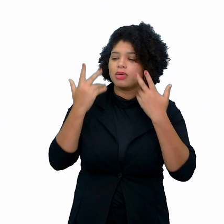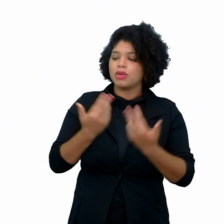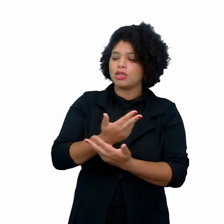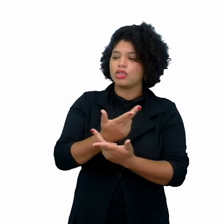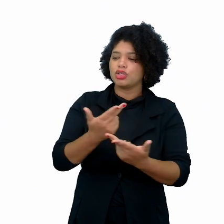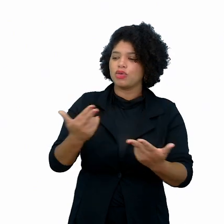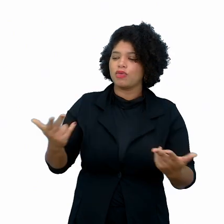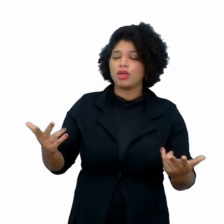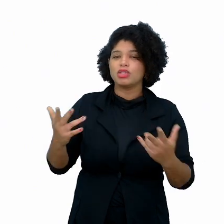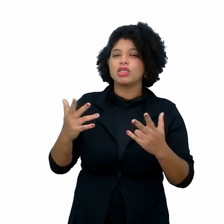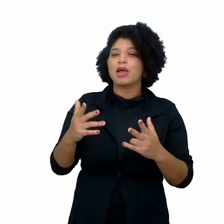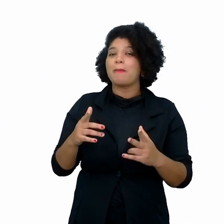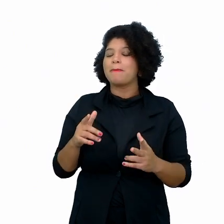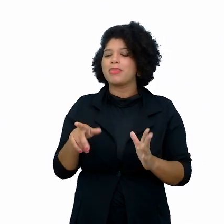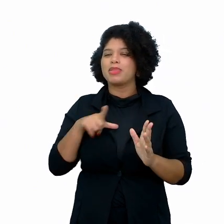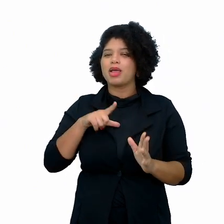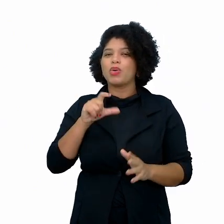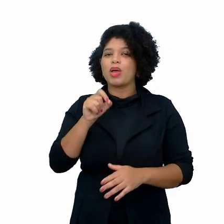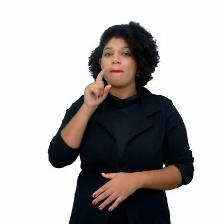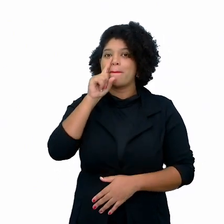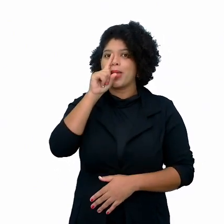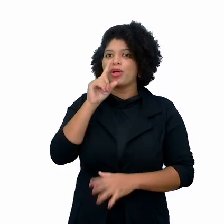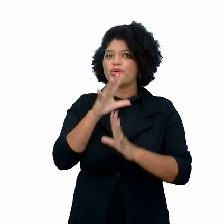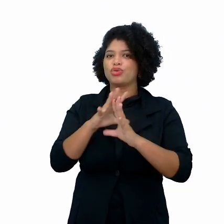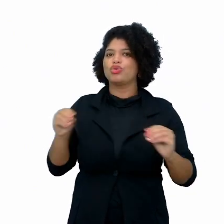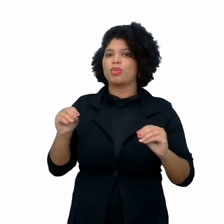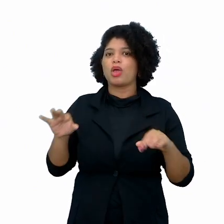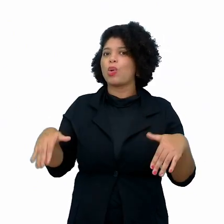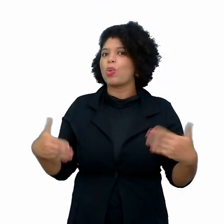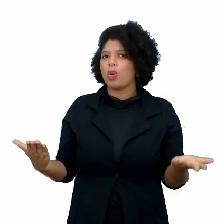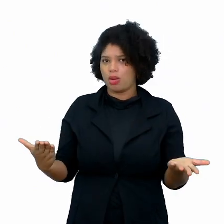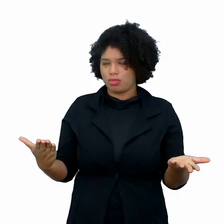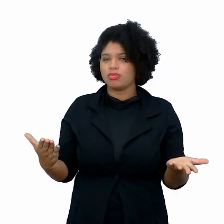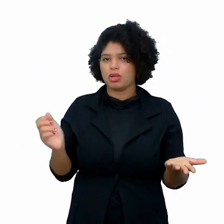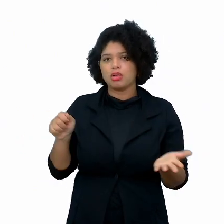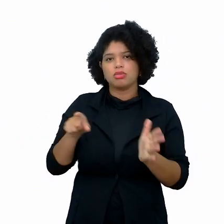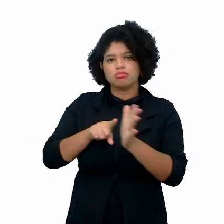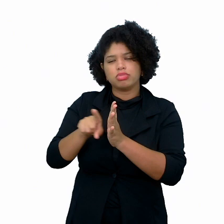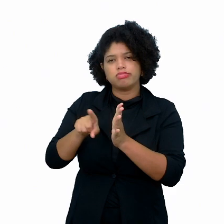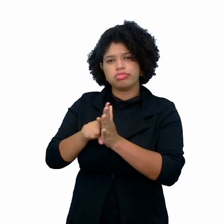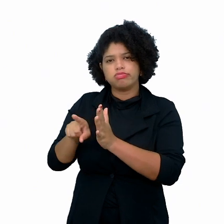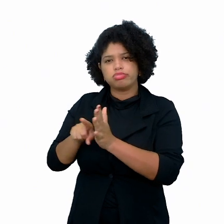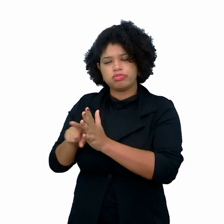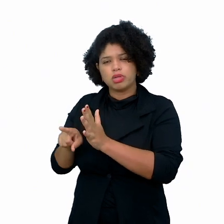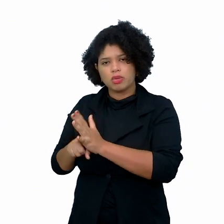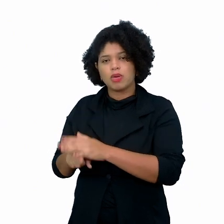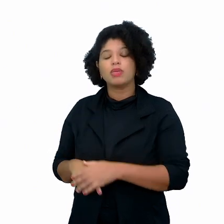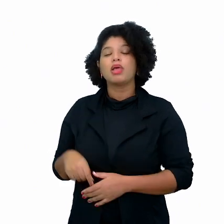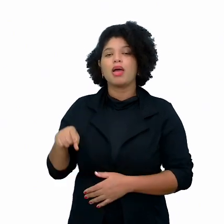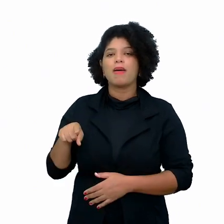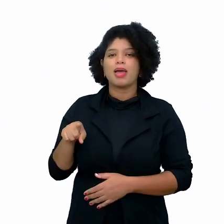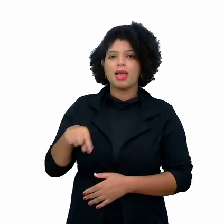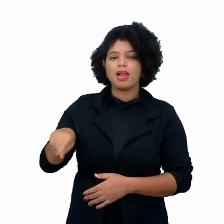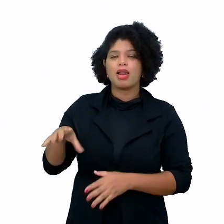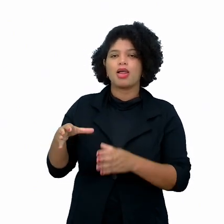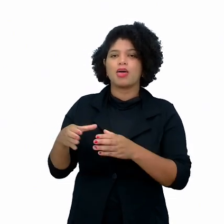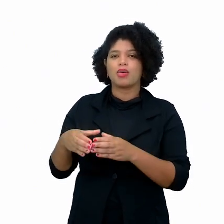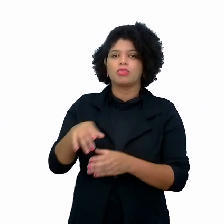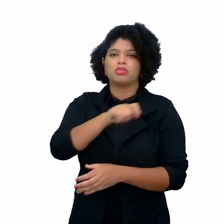6, só para retomar, esse assunto já terá sido abordado. Assim, após conversarem a